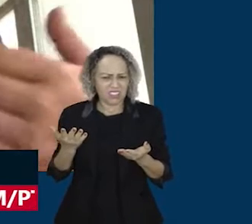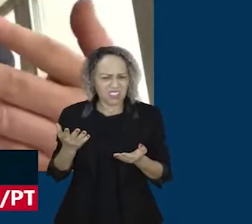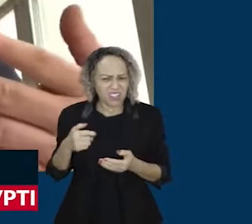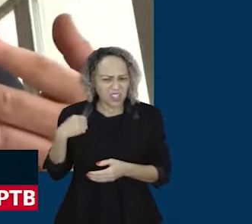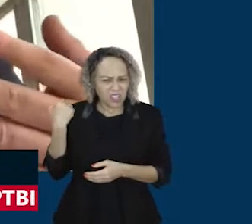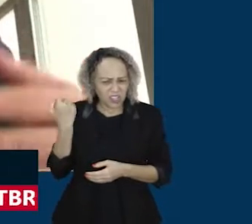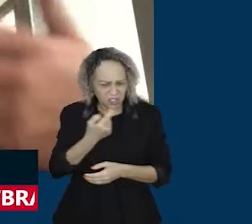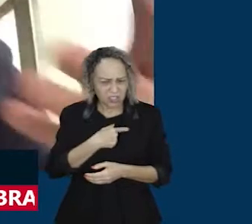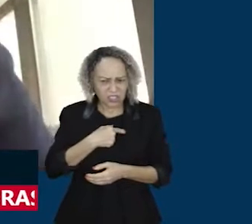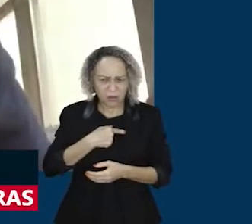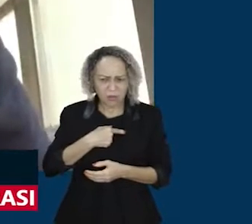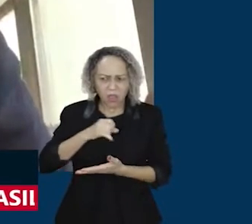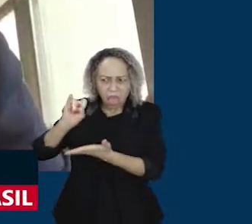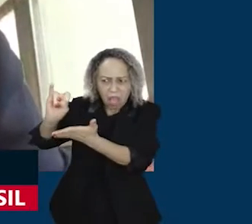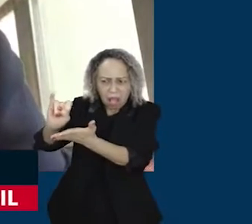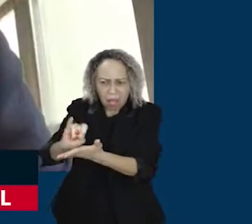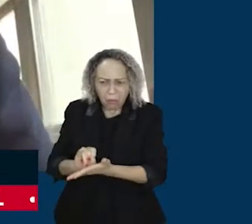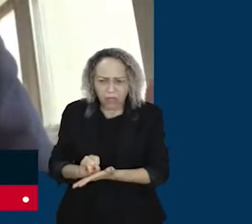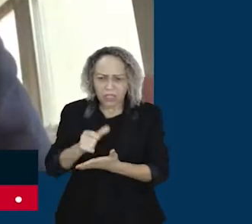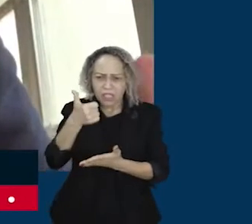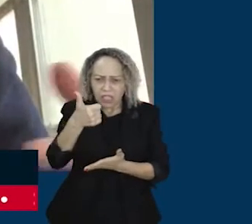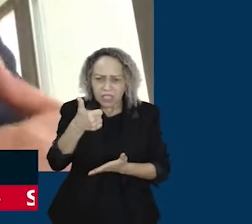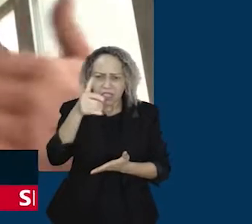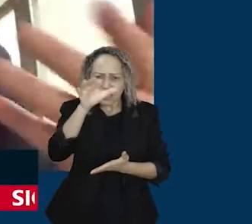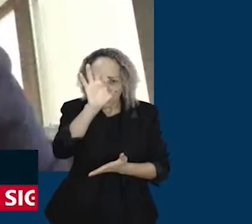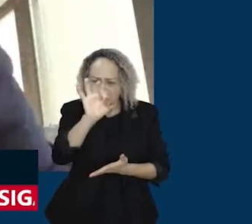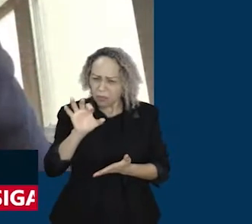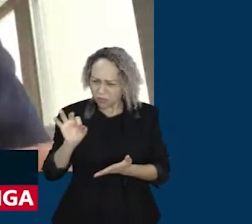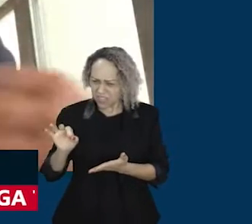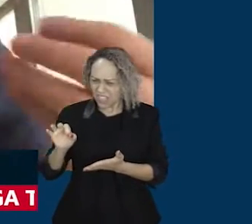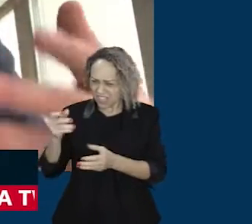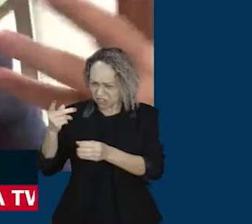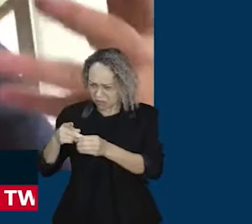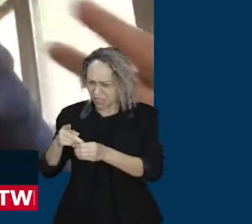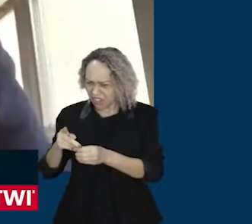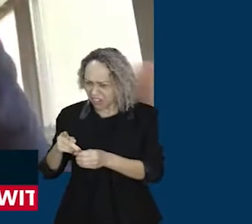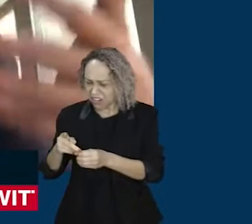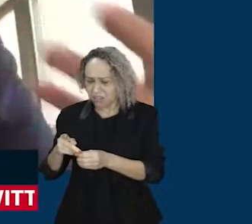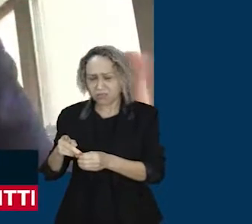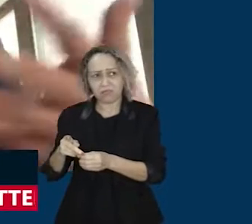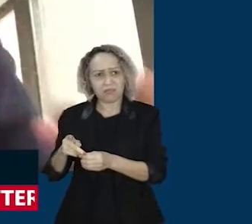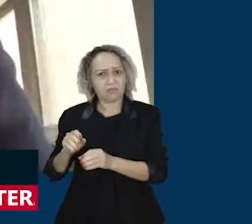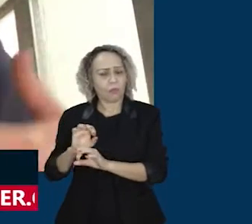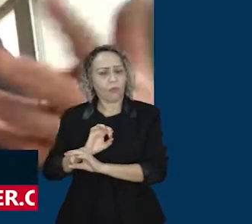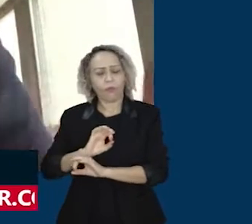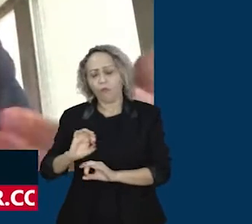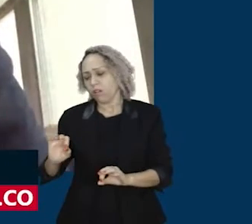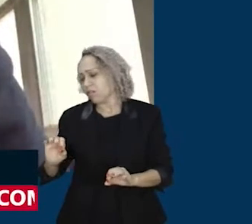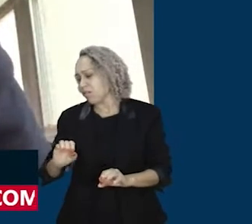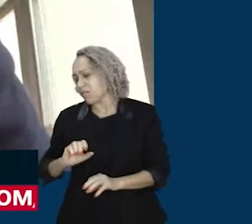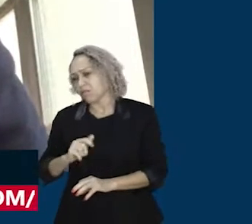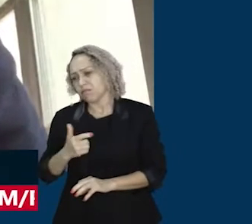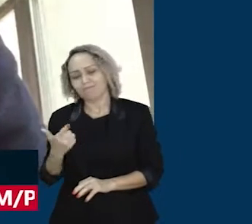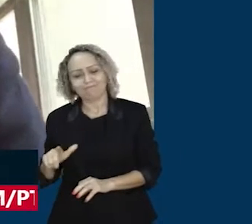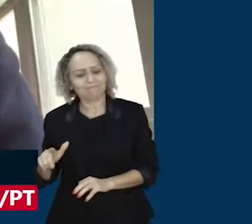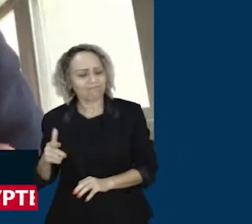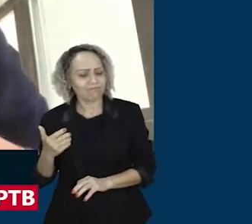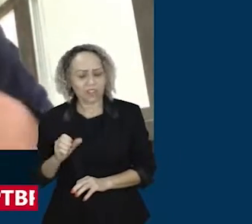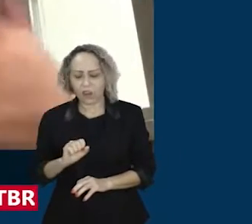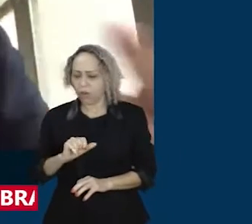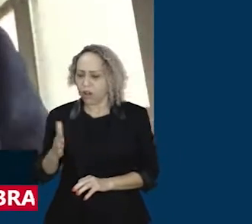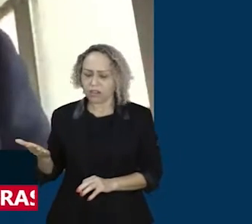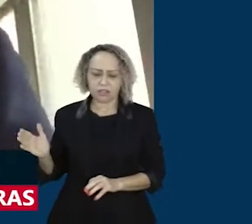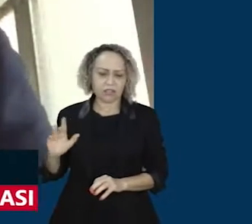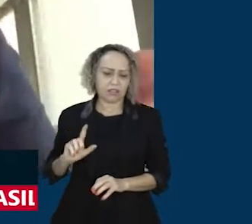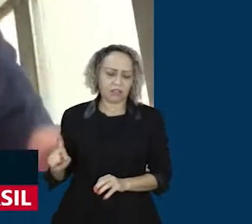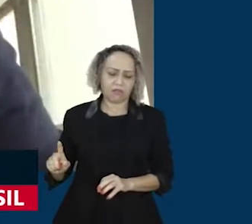refinarias e, pior, não tivéssemos nenhuma refinaria, ou seja, estivéssemos importando diretamente todo e qualquer combustível derivado de petróleo, como se a